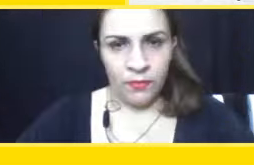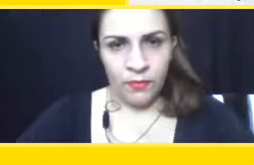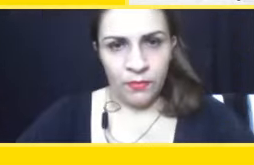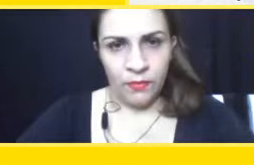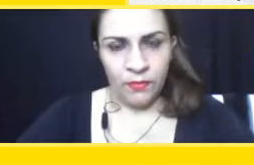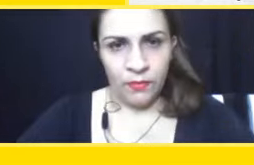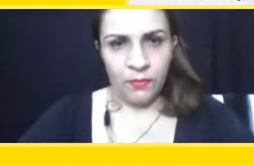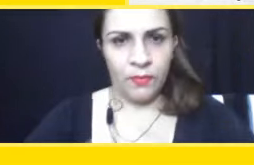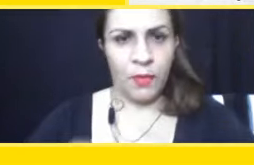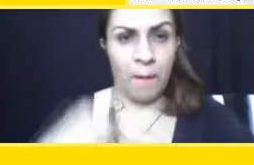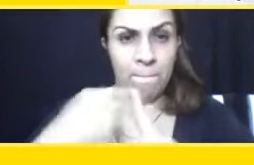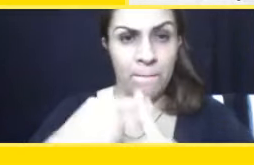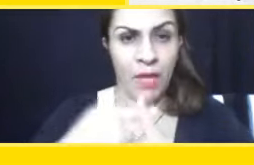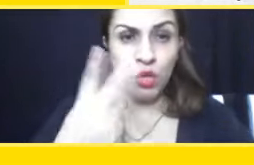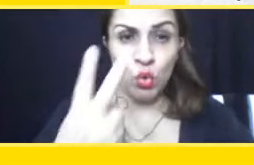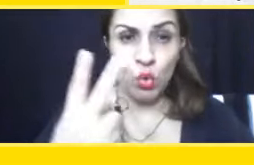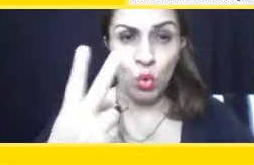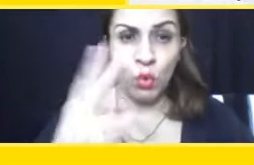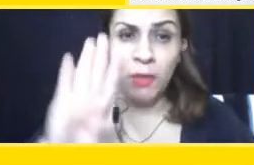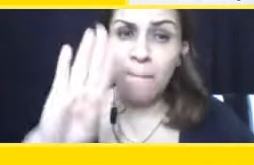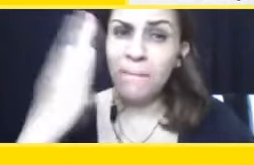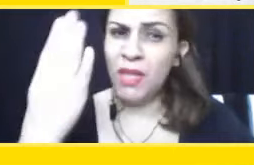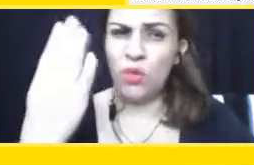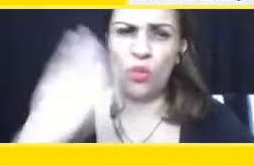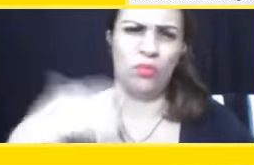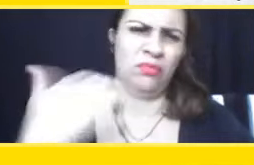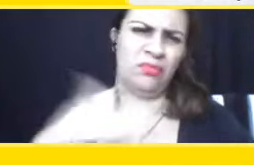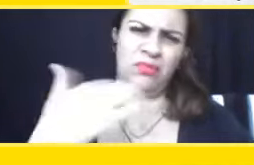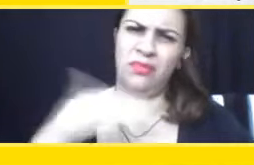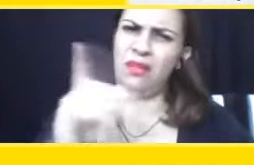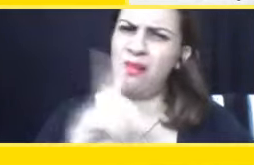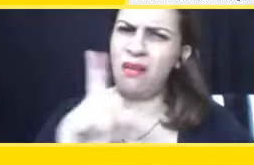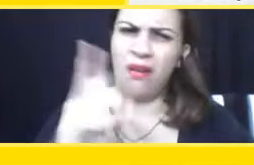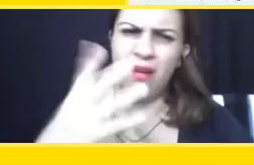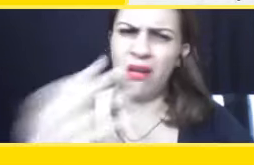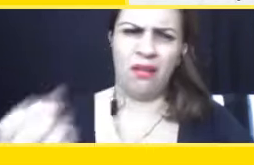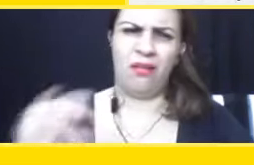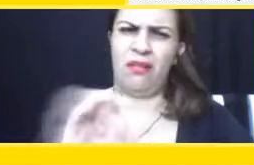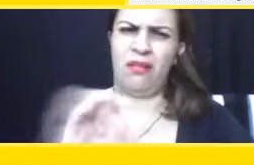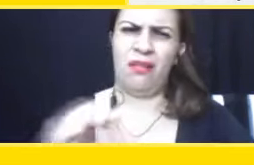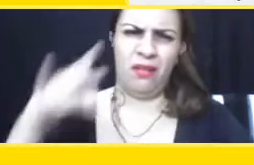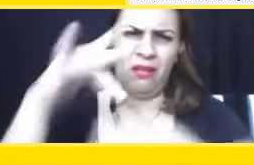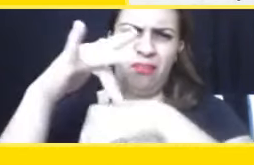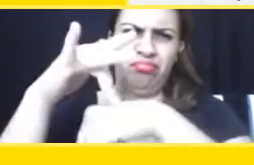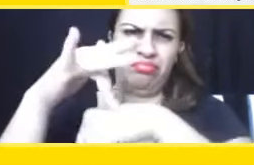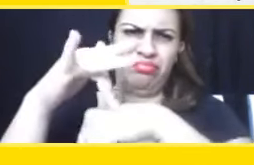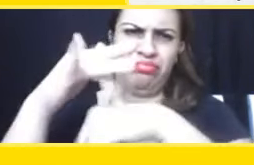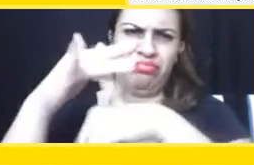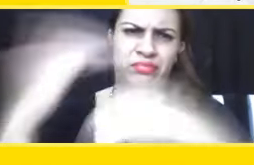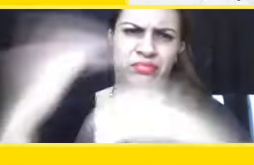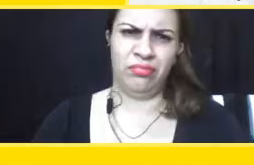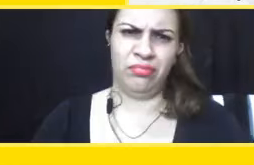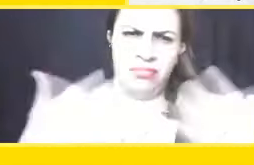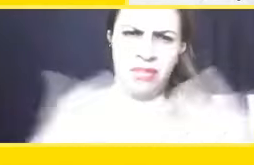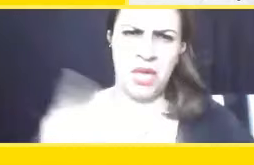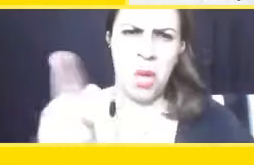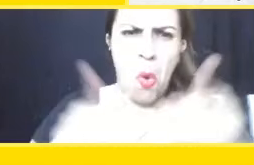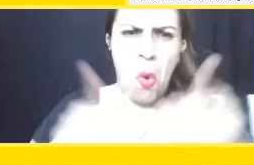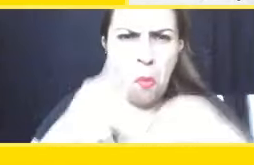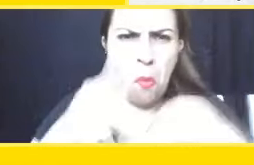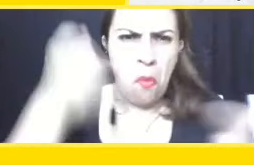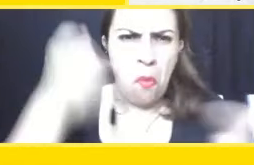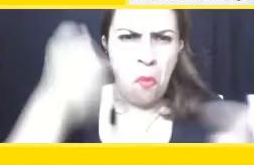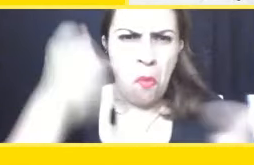de 2 bilhões por ano. É inadmissível isso. Certo? Acaba Então, toda a sociedade pagando isso, né? todo mundo acaba pagando